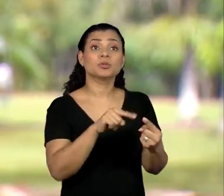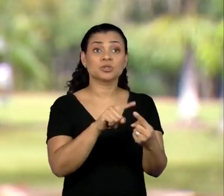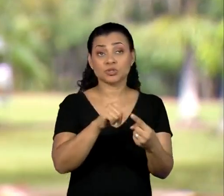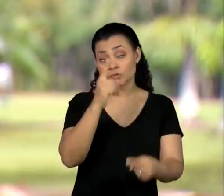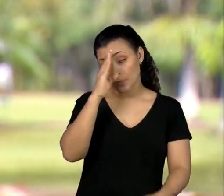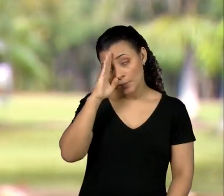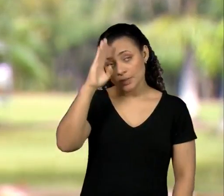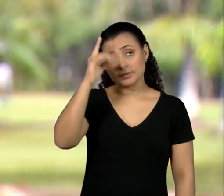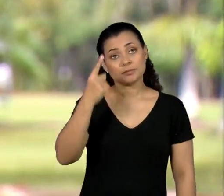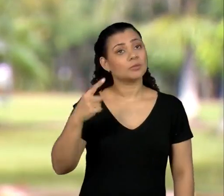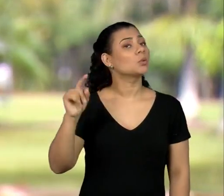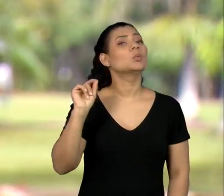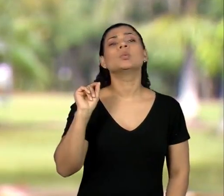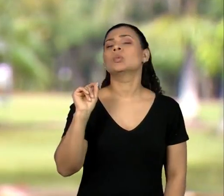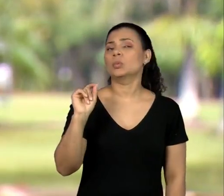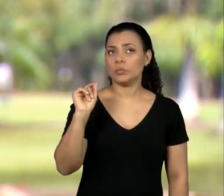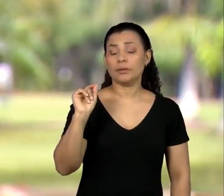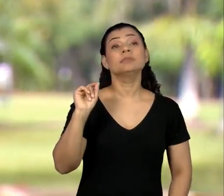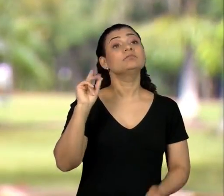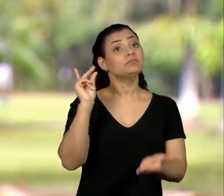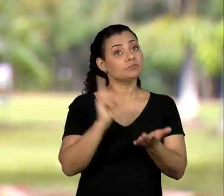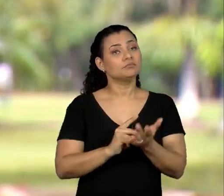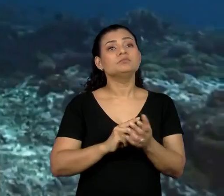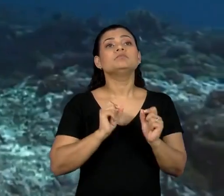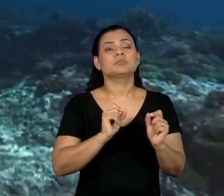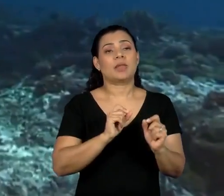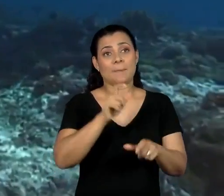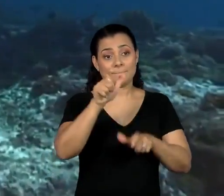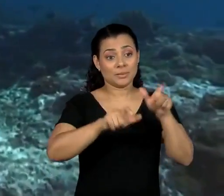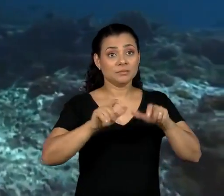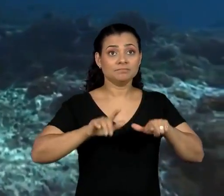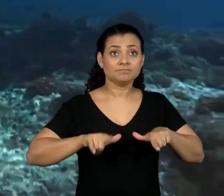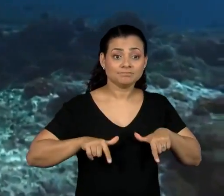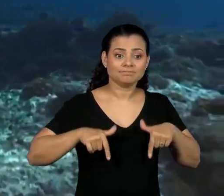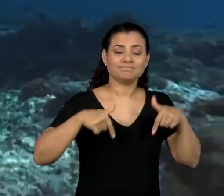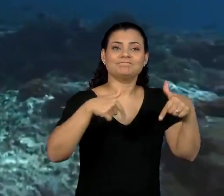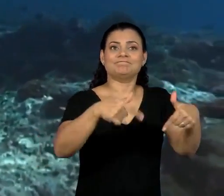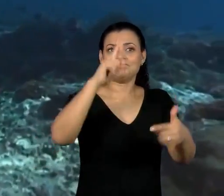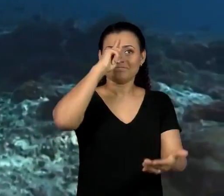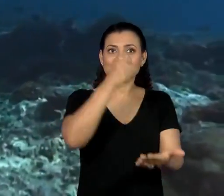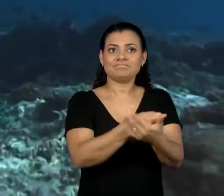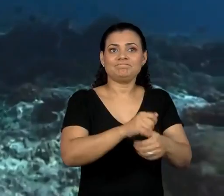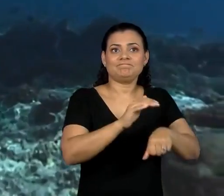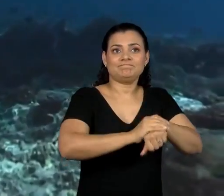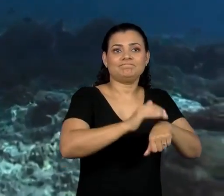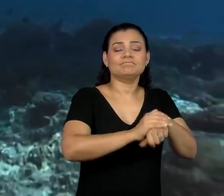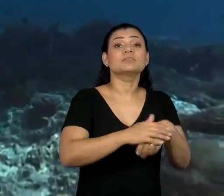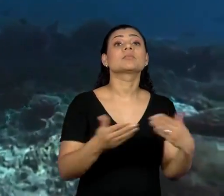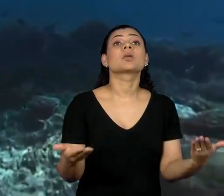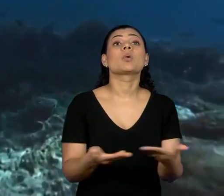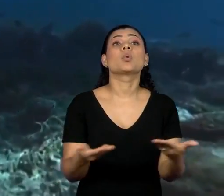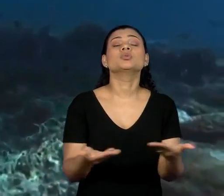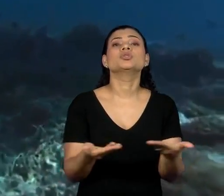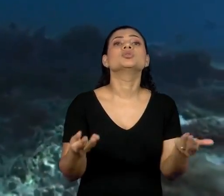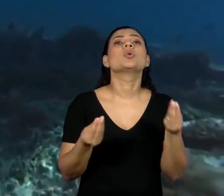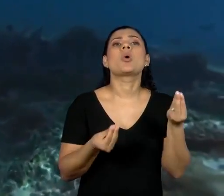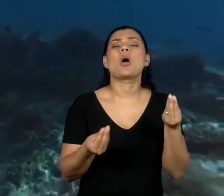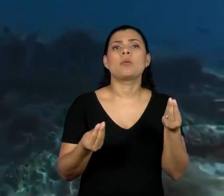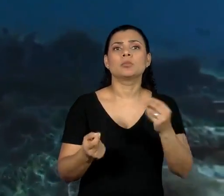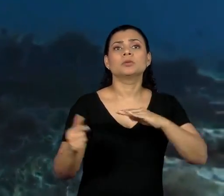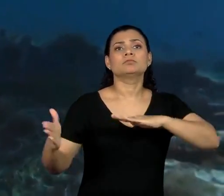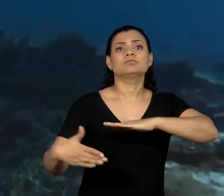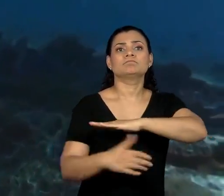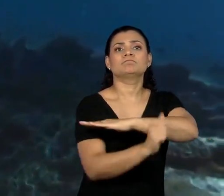último é informar os tomadores de decisão sobre o estado da nossa biodiversidade e do